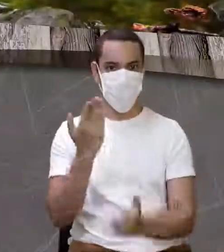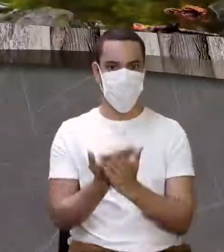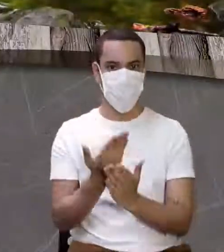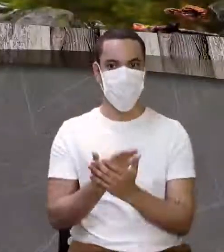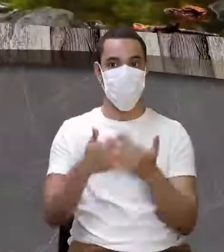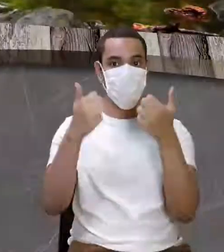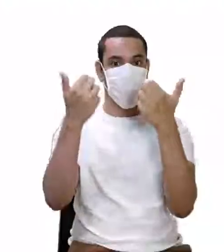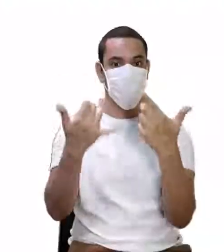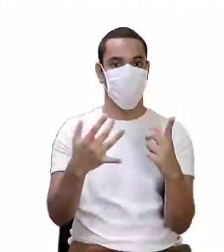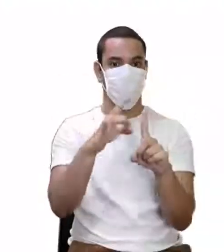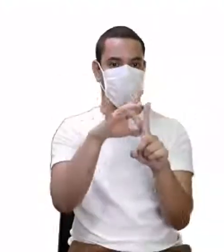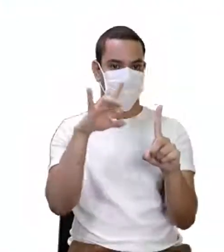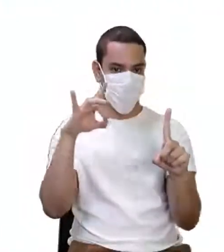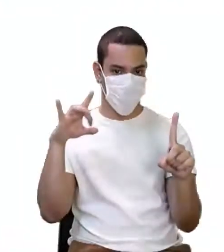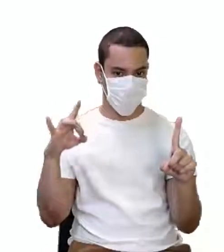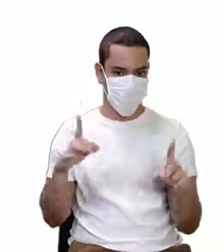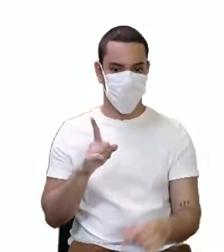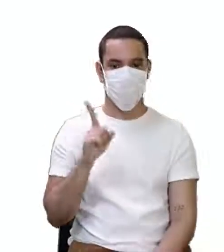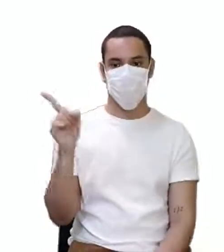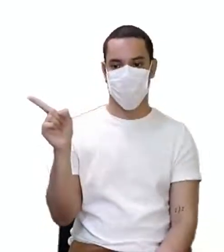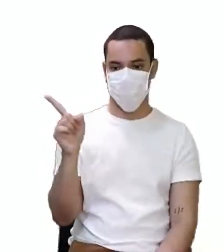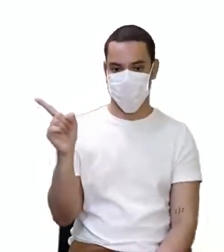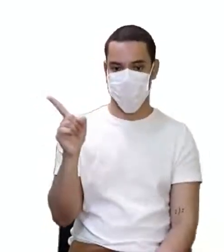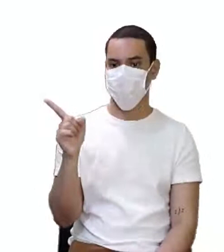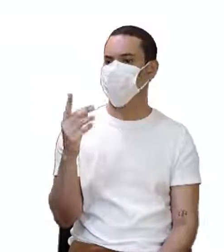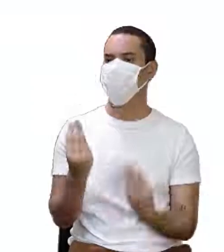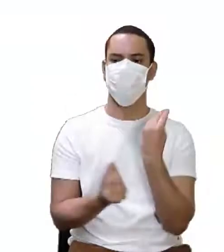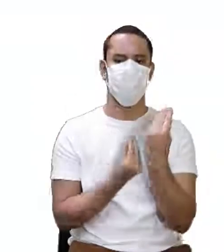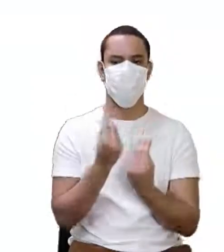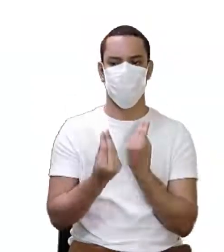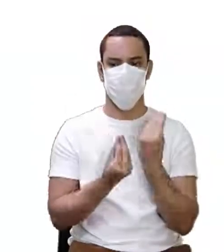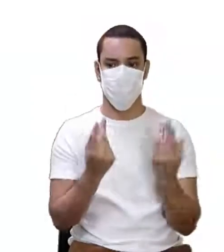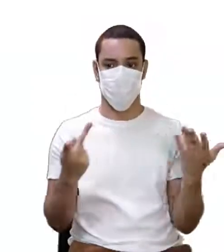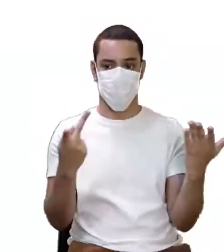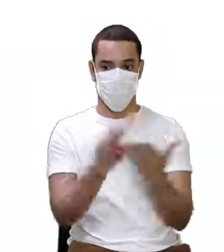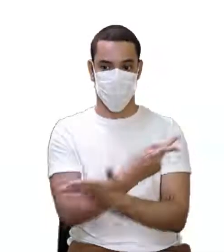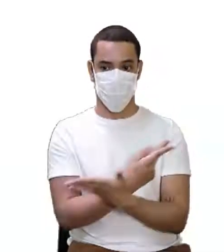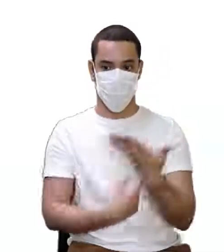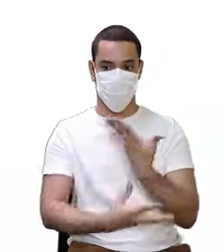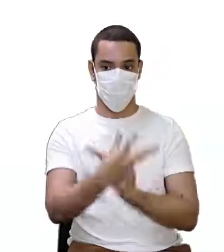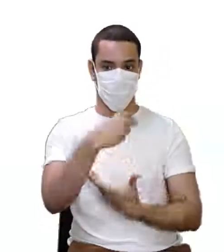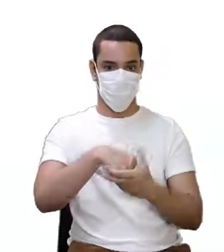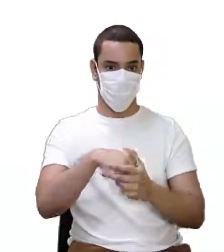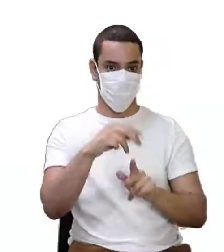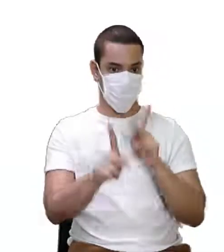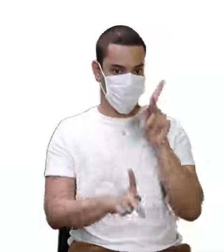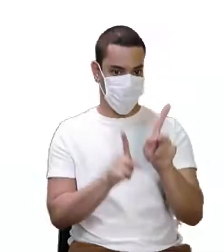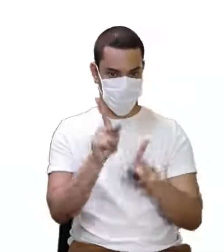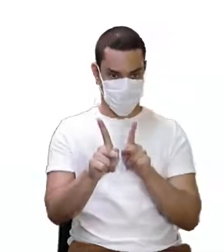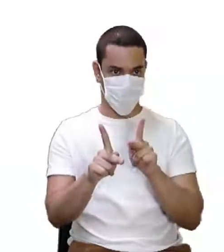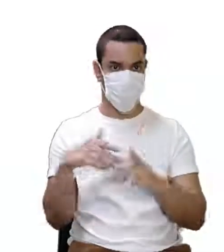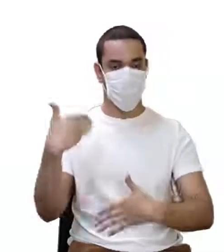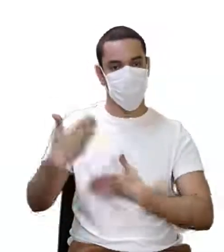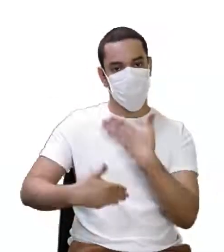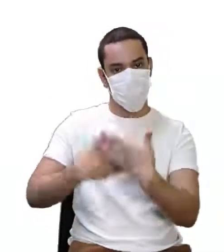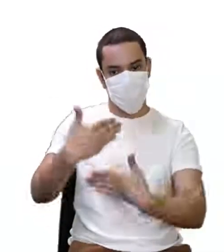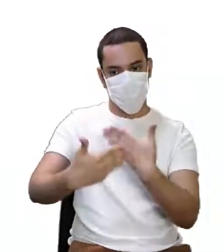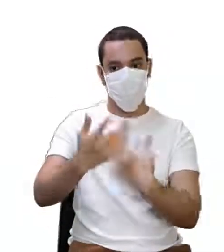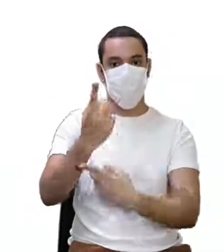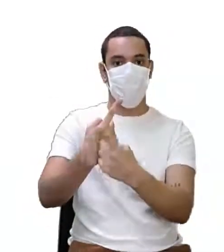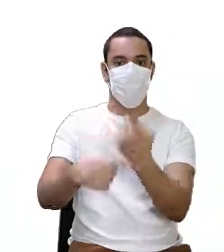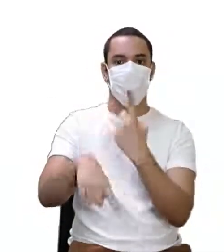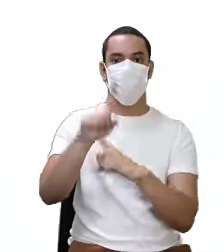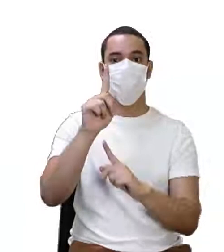sobre esses isolamentos. Olha lá na tela. Como é que ocorrem, então, esses isolamentos entre as populações? Durante o processo da evolução,